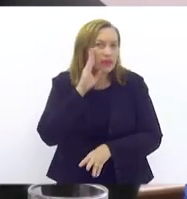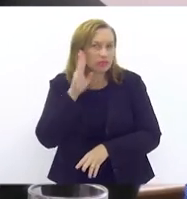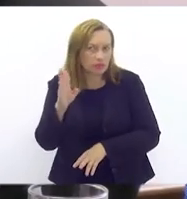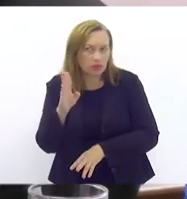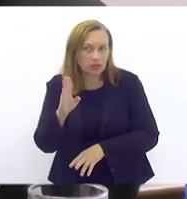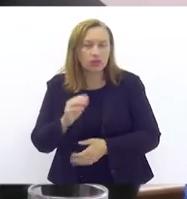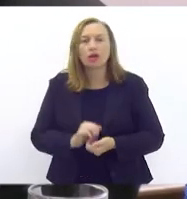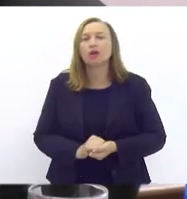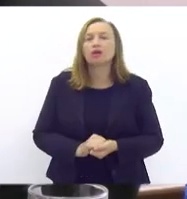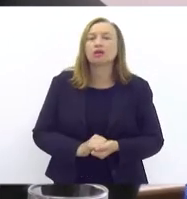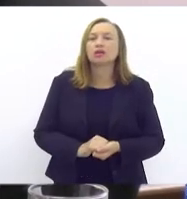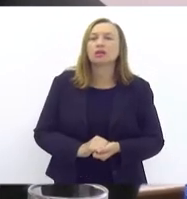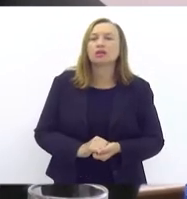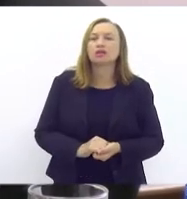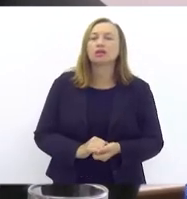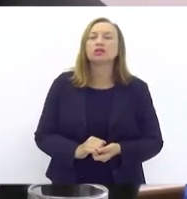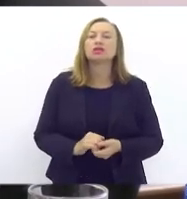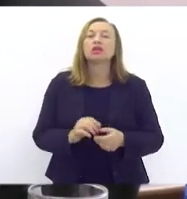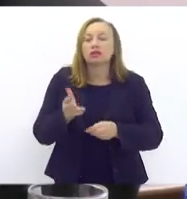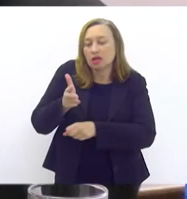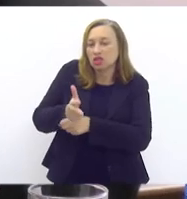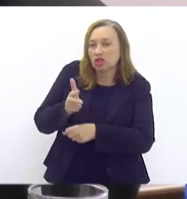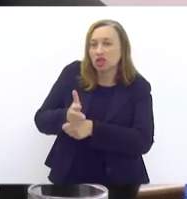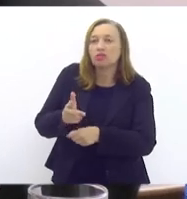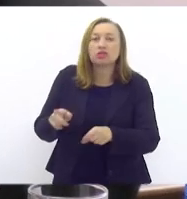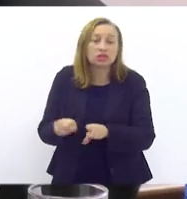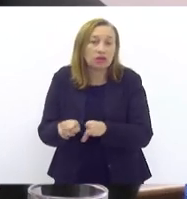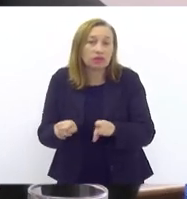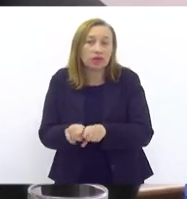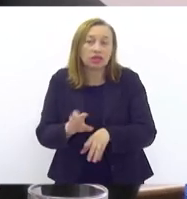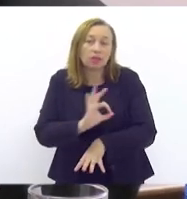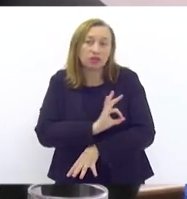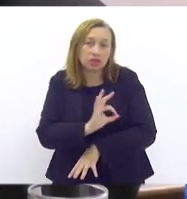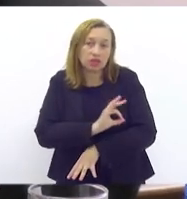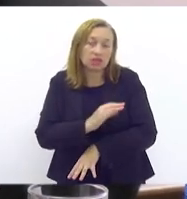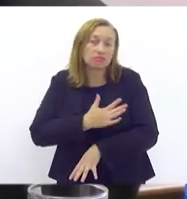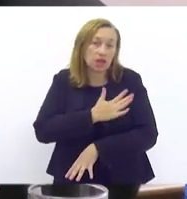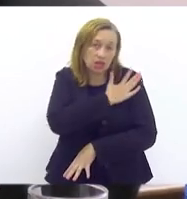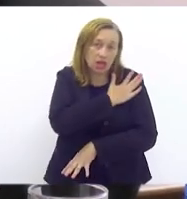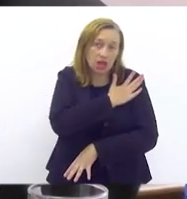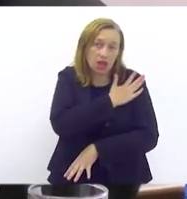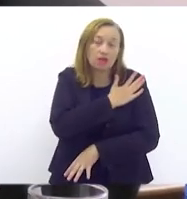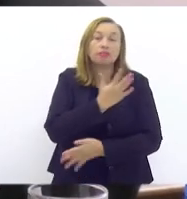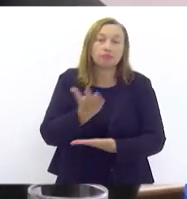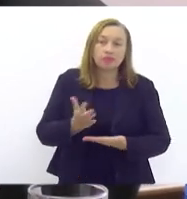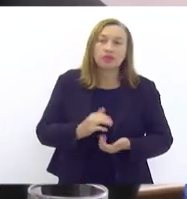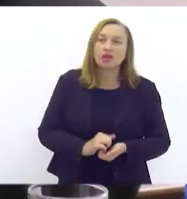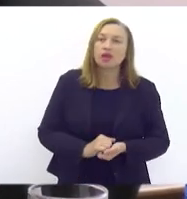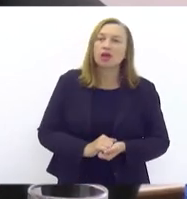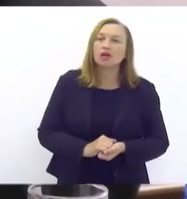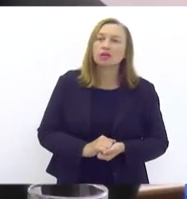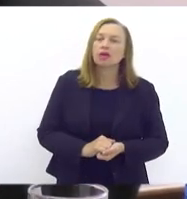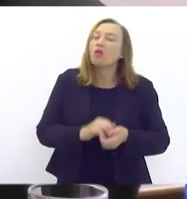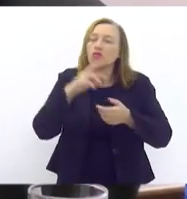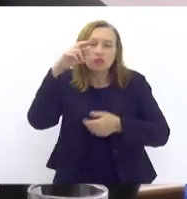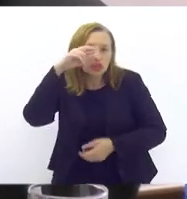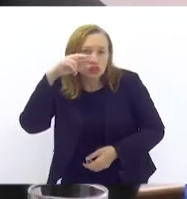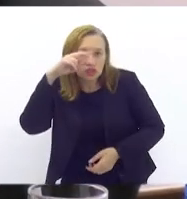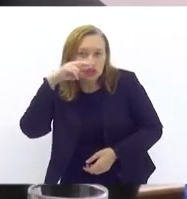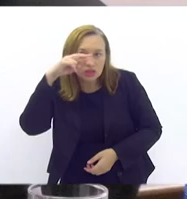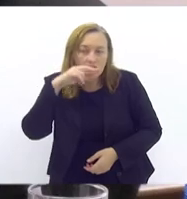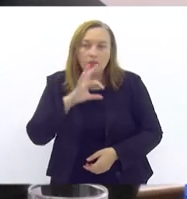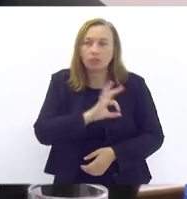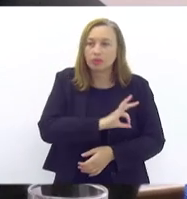eh a questão das câmeras da da Polícia Militar questão das câmeras a fiscalização da